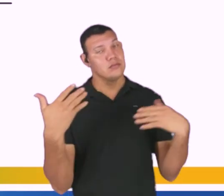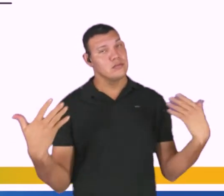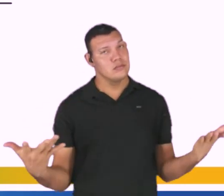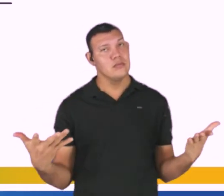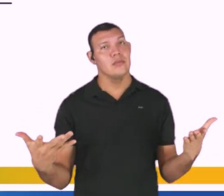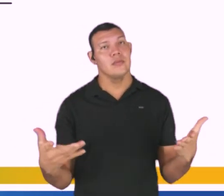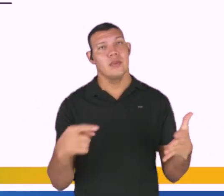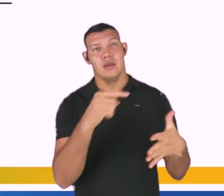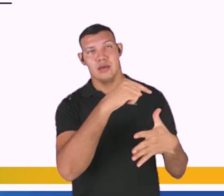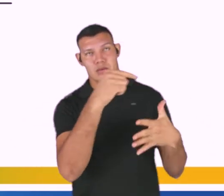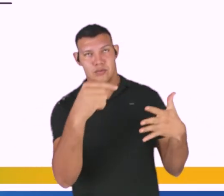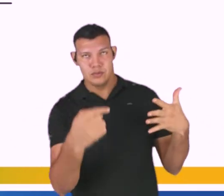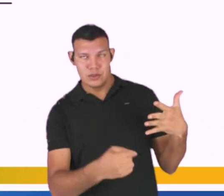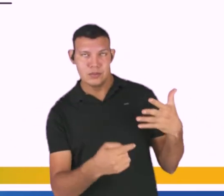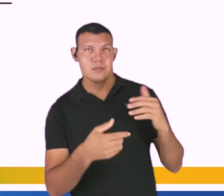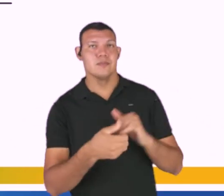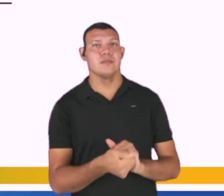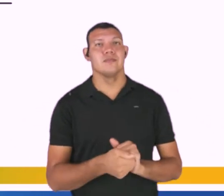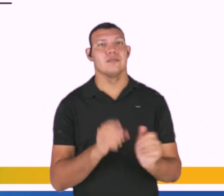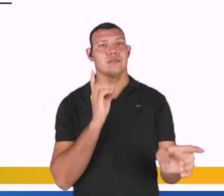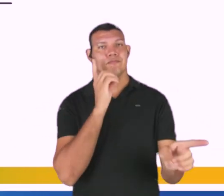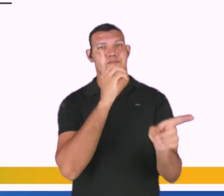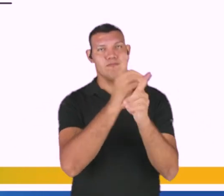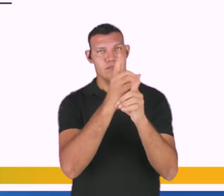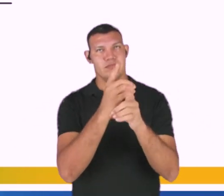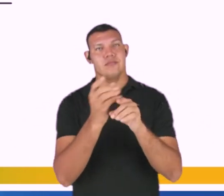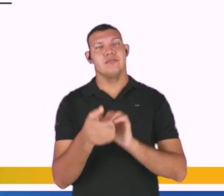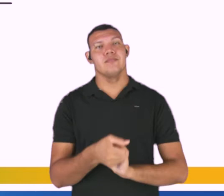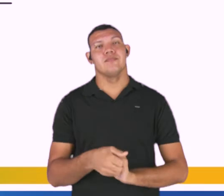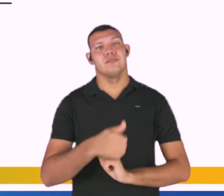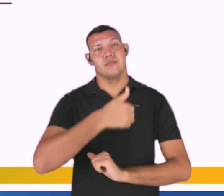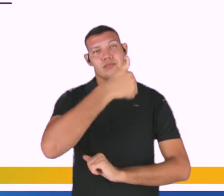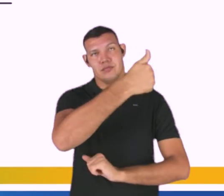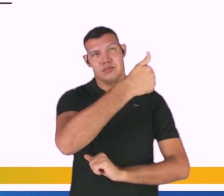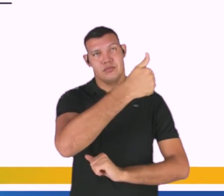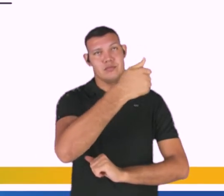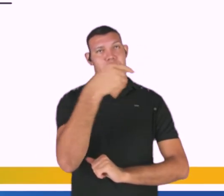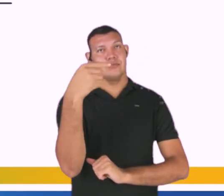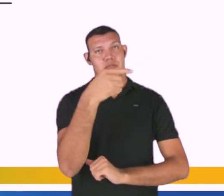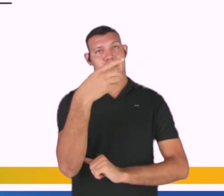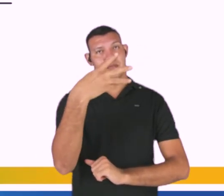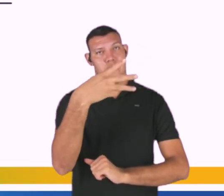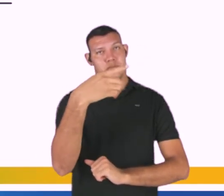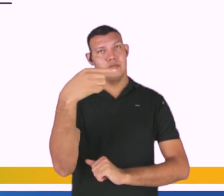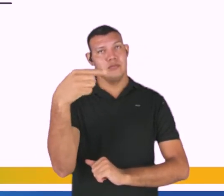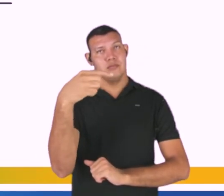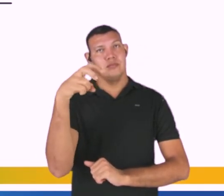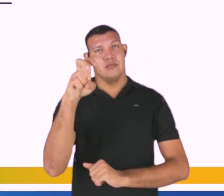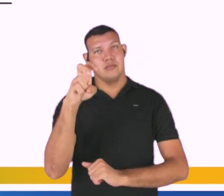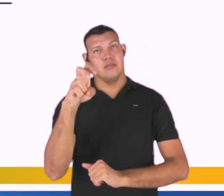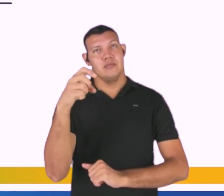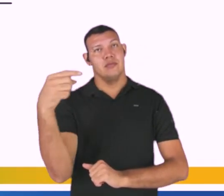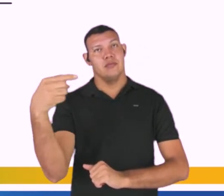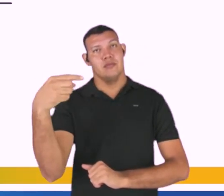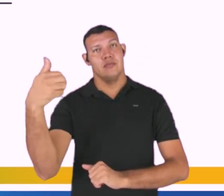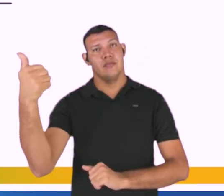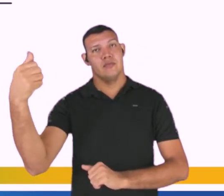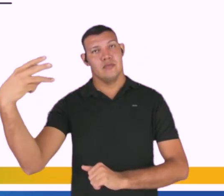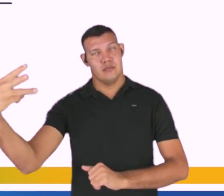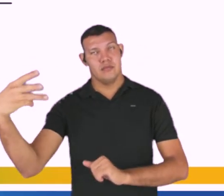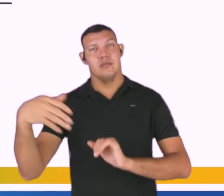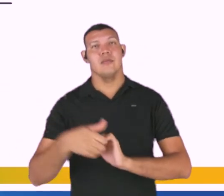caso os elementos que nós temos aí encontrado por exemplo um o menos três o menos cinco mil 13